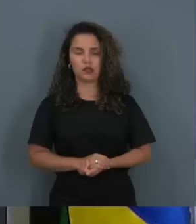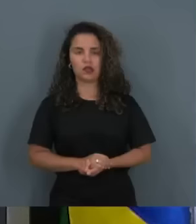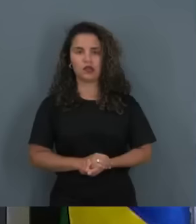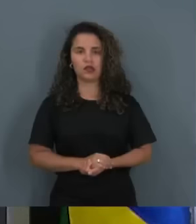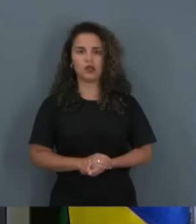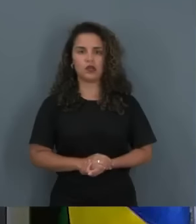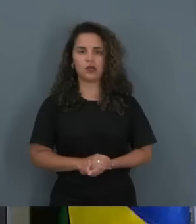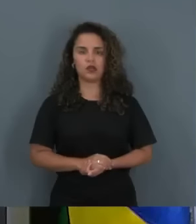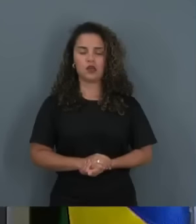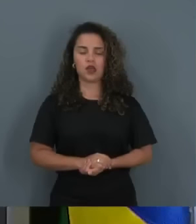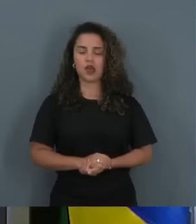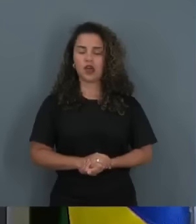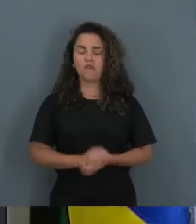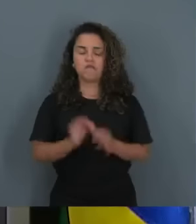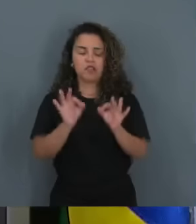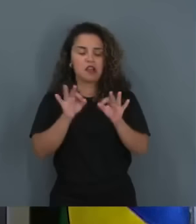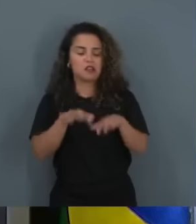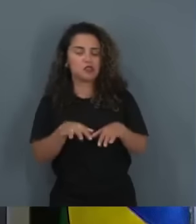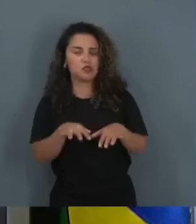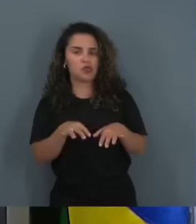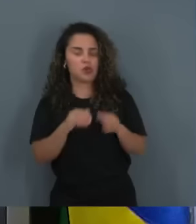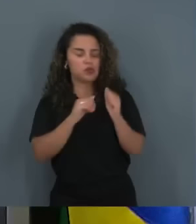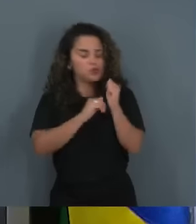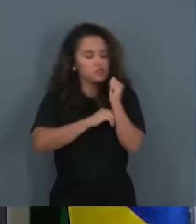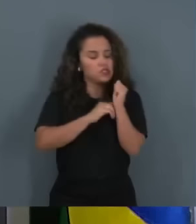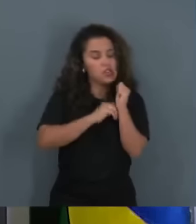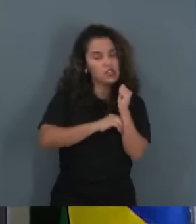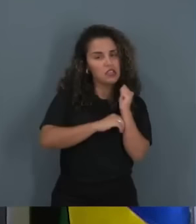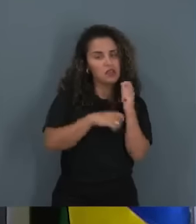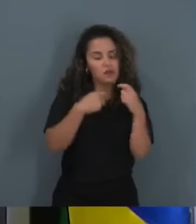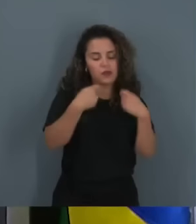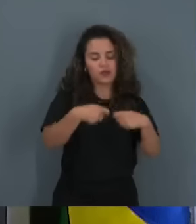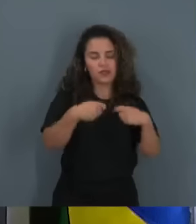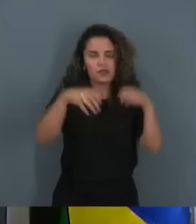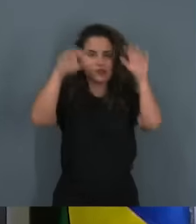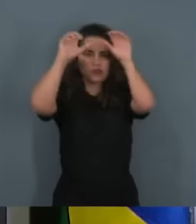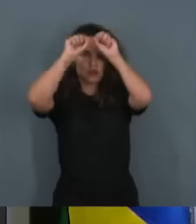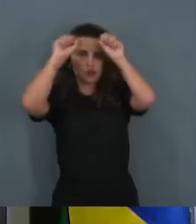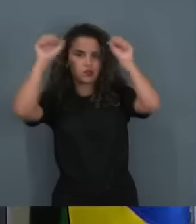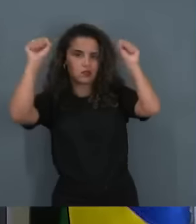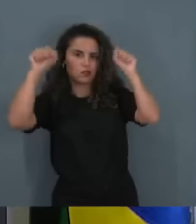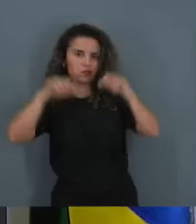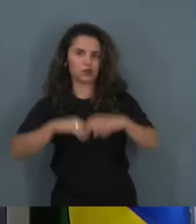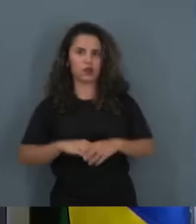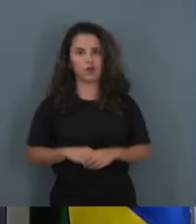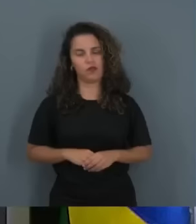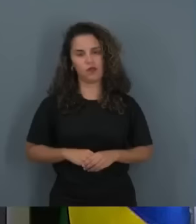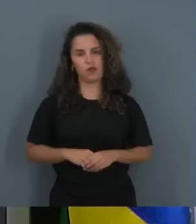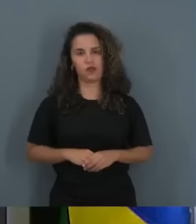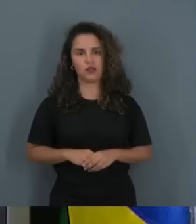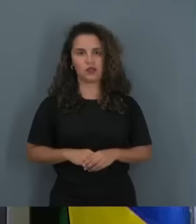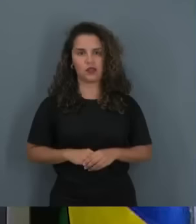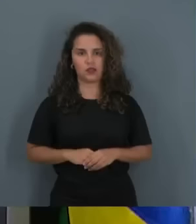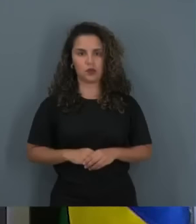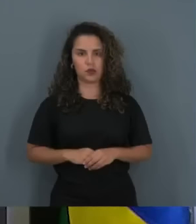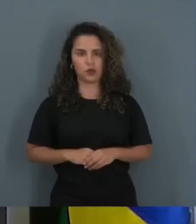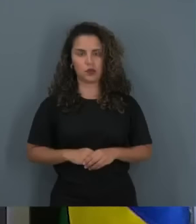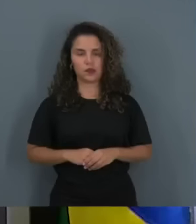Acabou a descrição que deve ter uma corte, um tribunal.